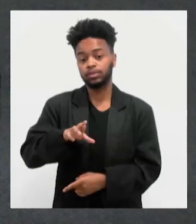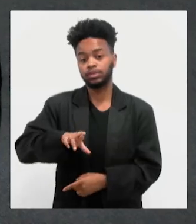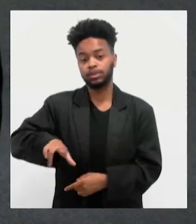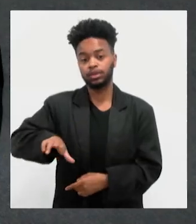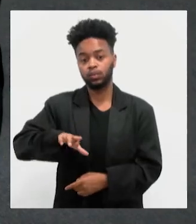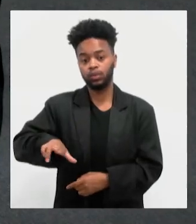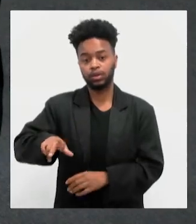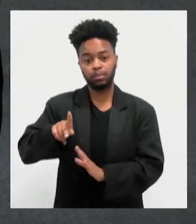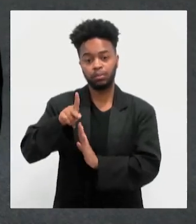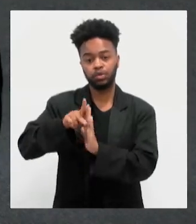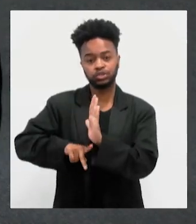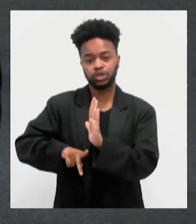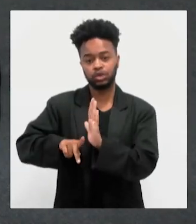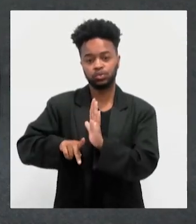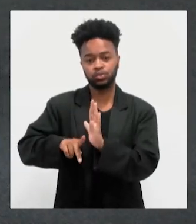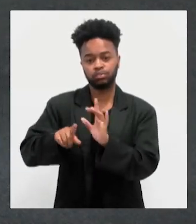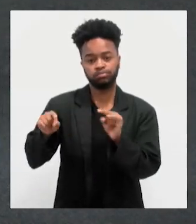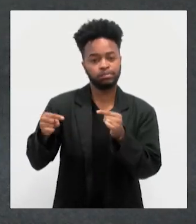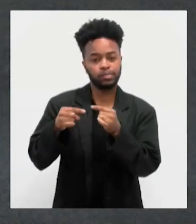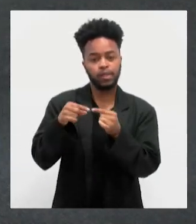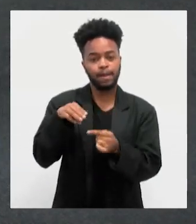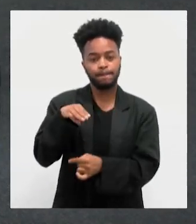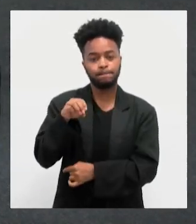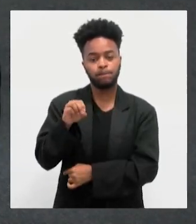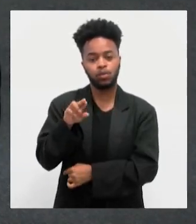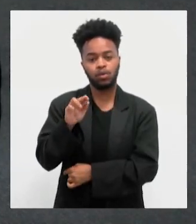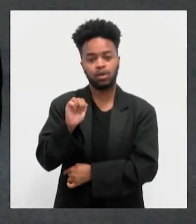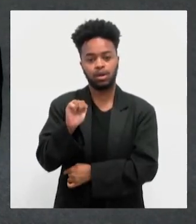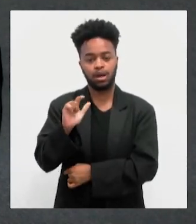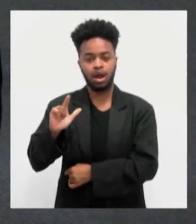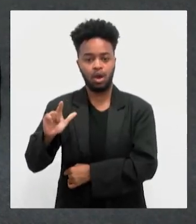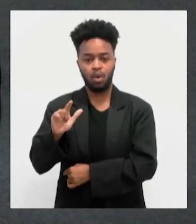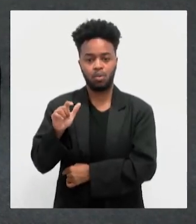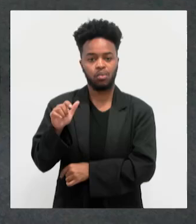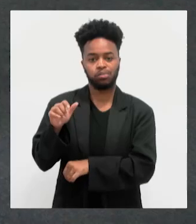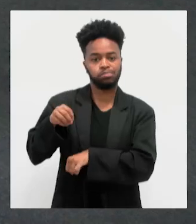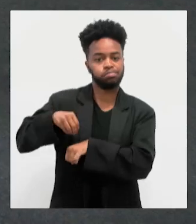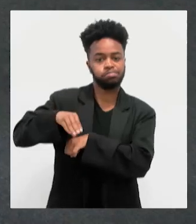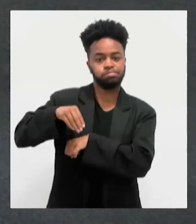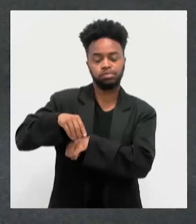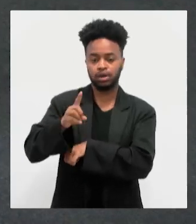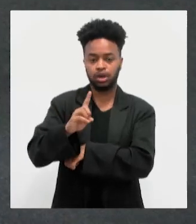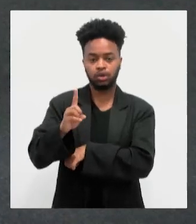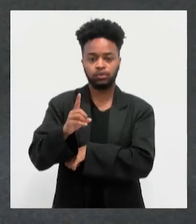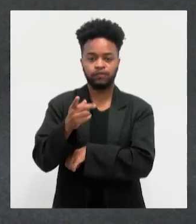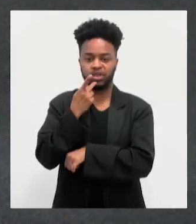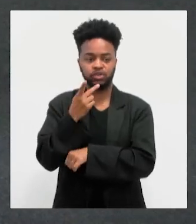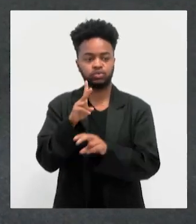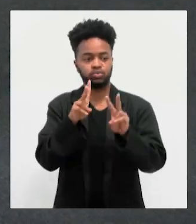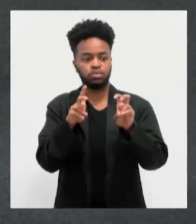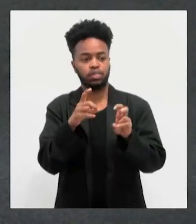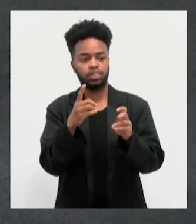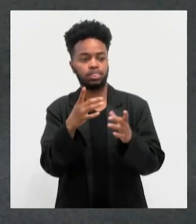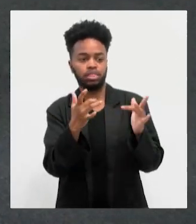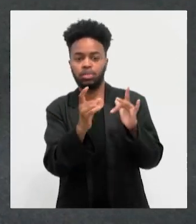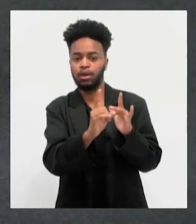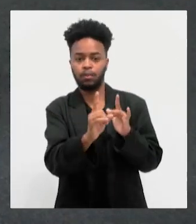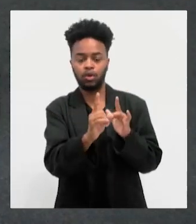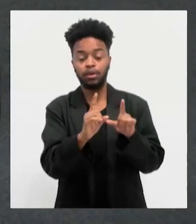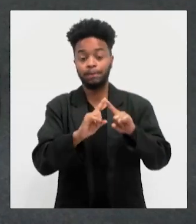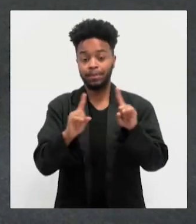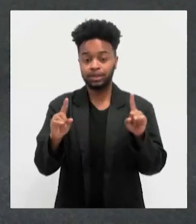projeto moralista, não é um projeto de dizer não namorem, é um projeto que diz namore